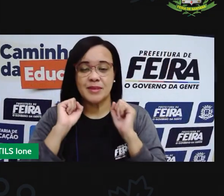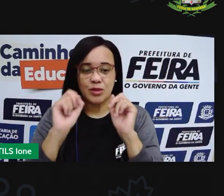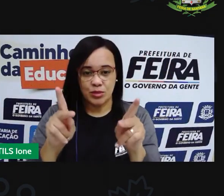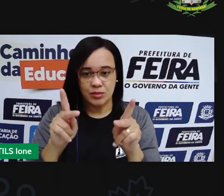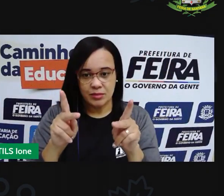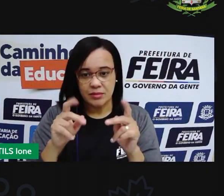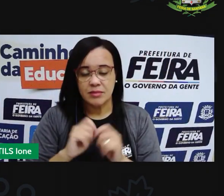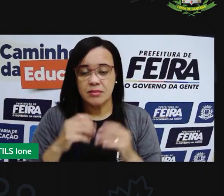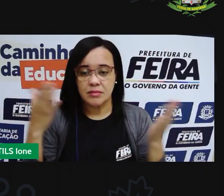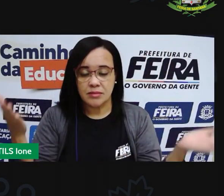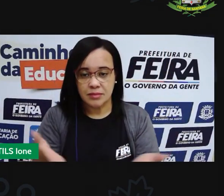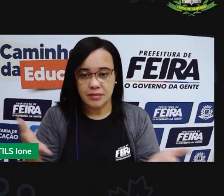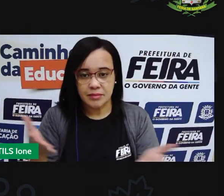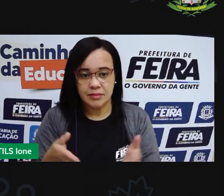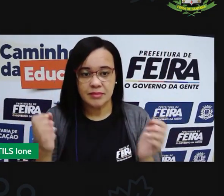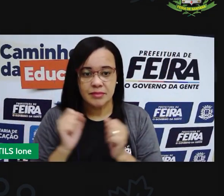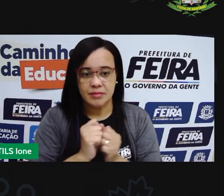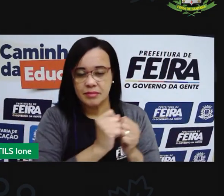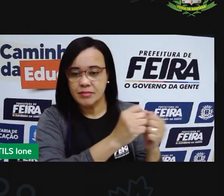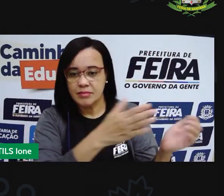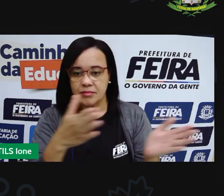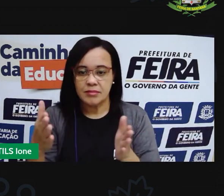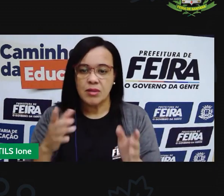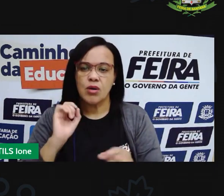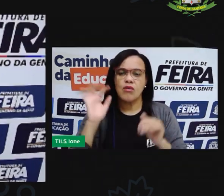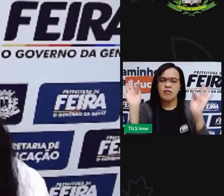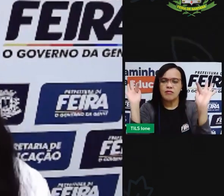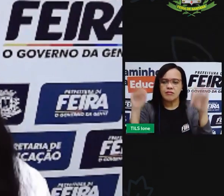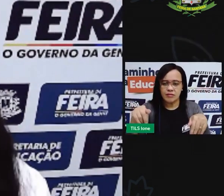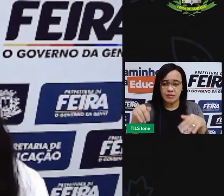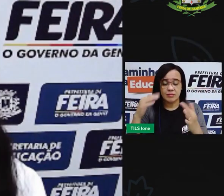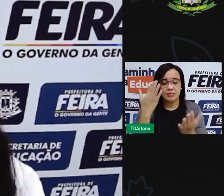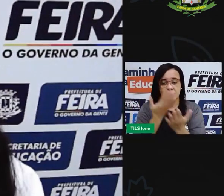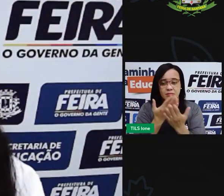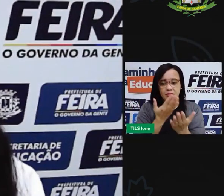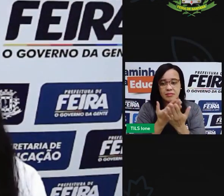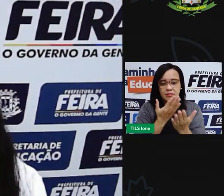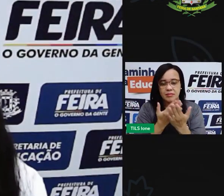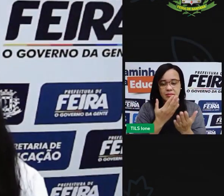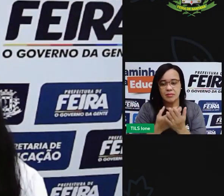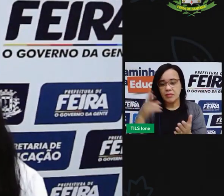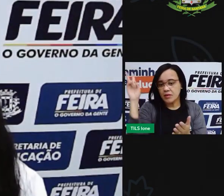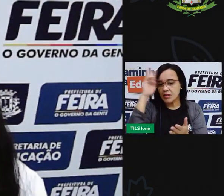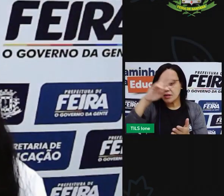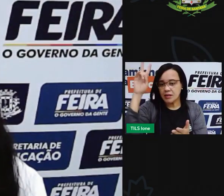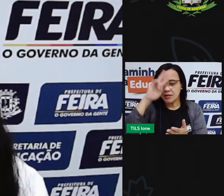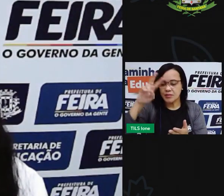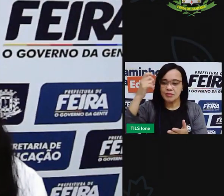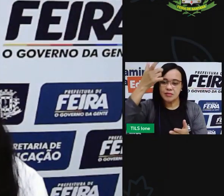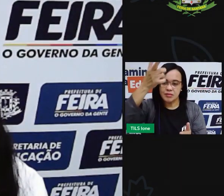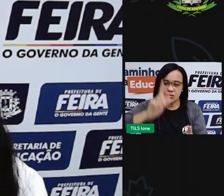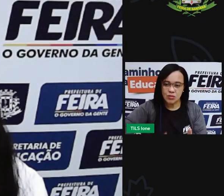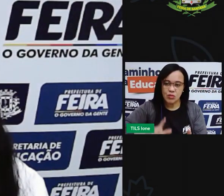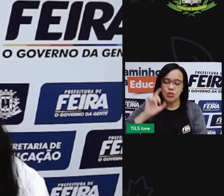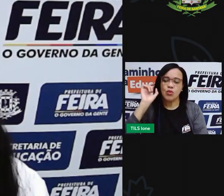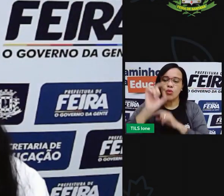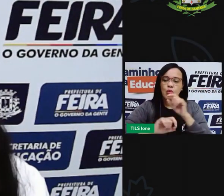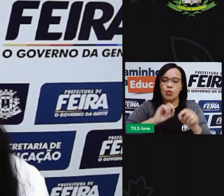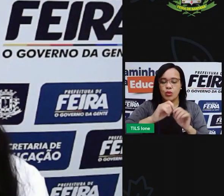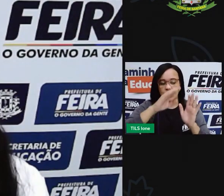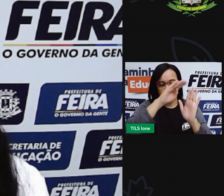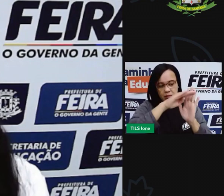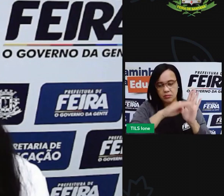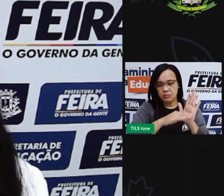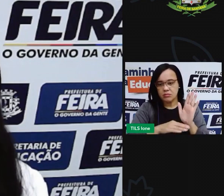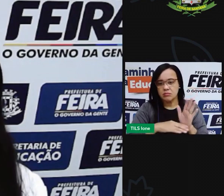Agora, criançada, a gente vai chegando aqui ao final da nossa aula e vamos relembrar alguns aspectos importantes.